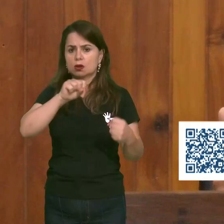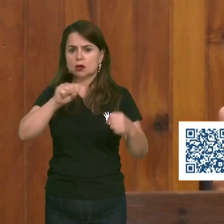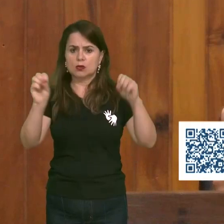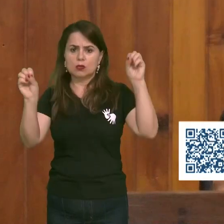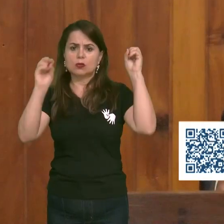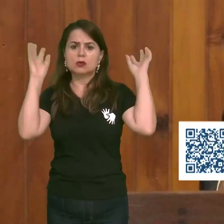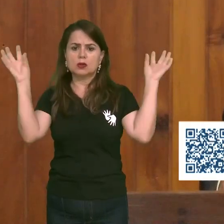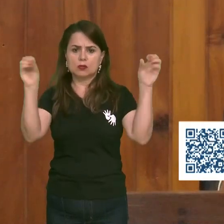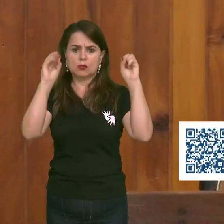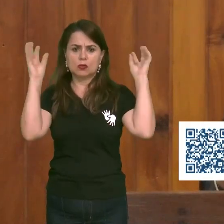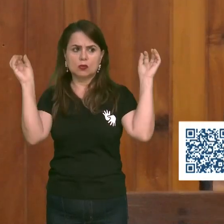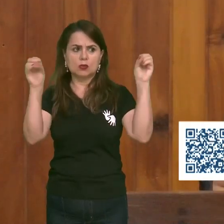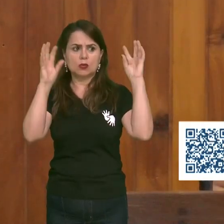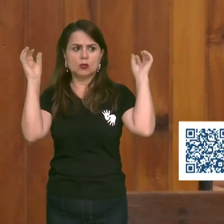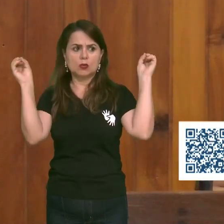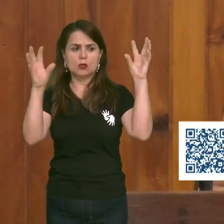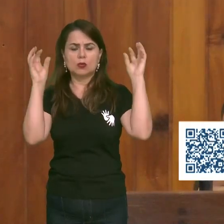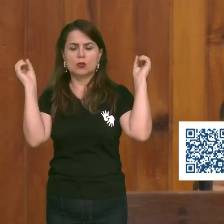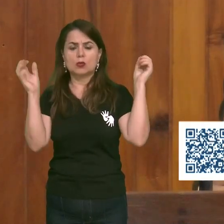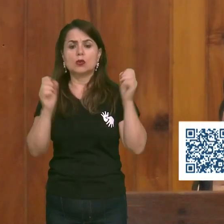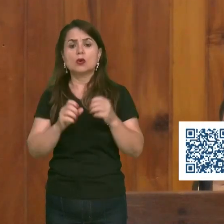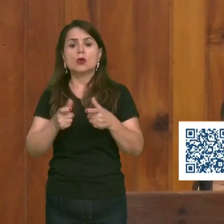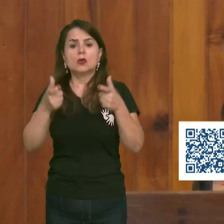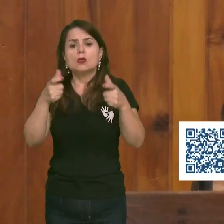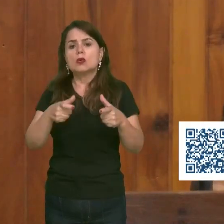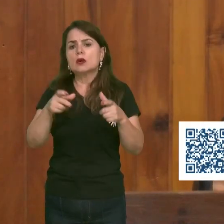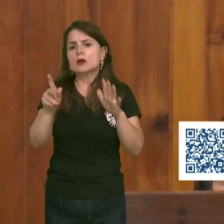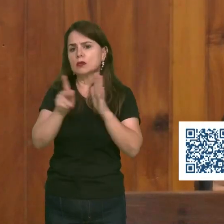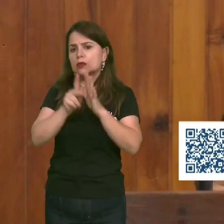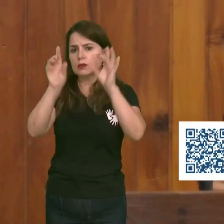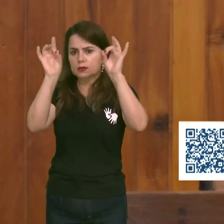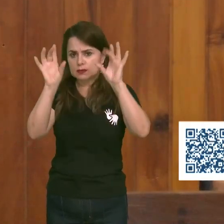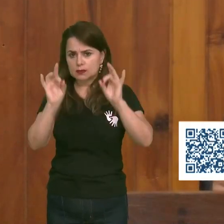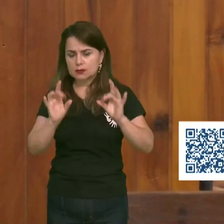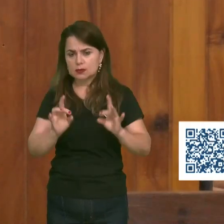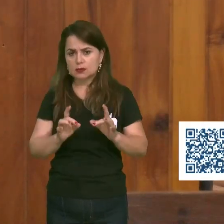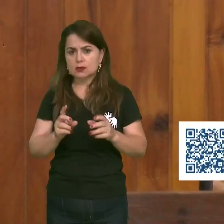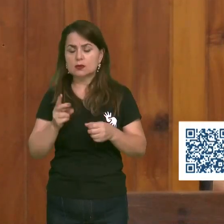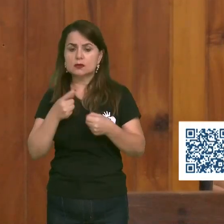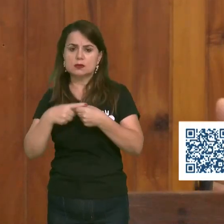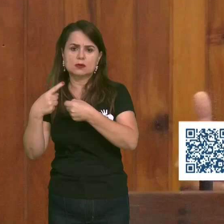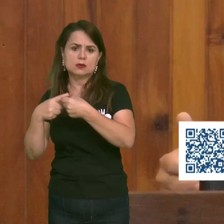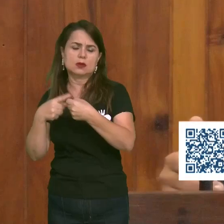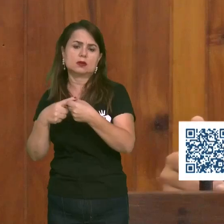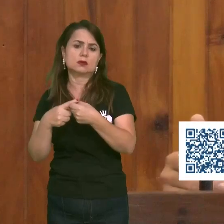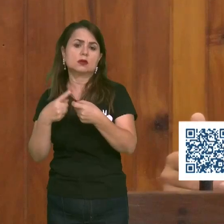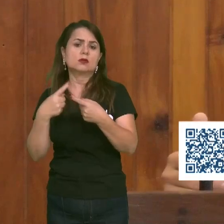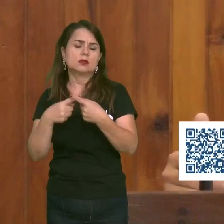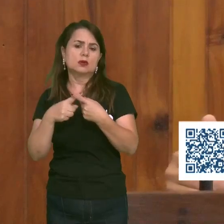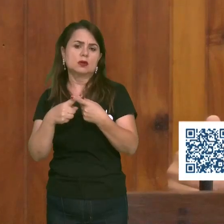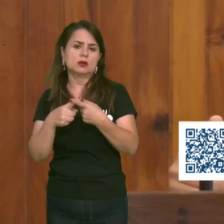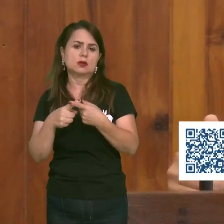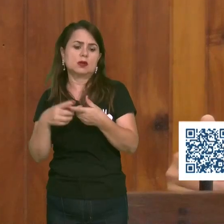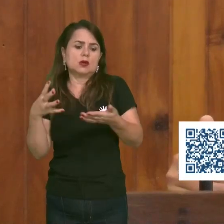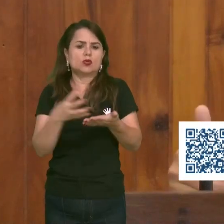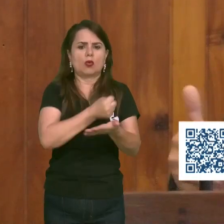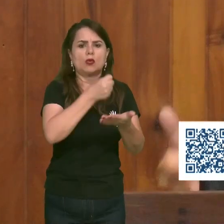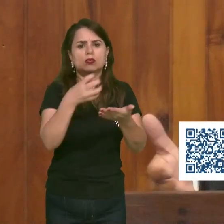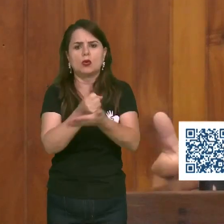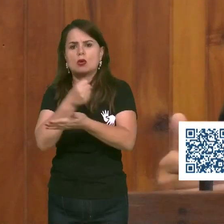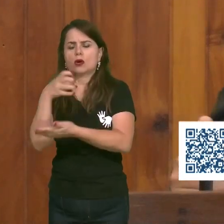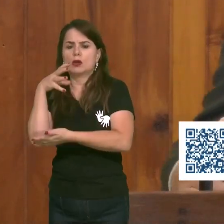muito especial para nossa cidade aonde que são os primeiros a chegar ali no socorros